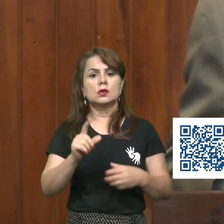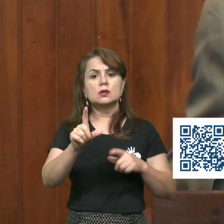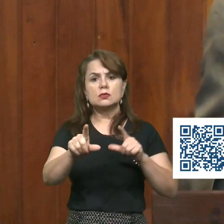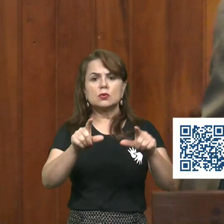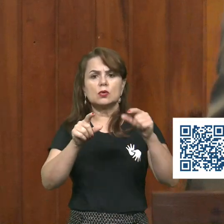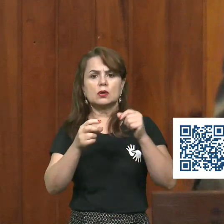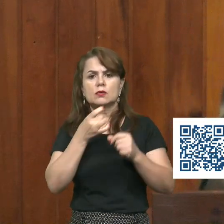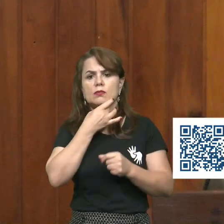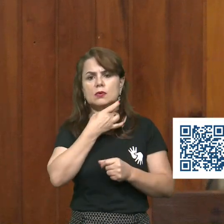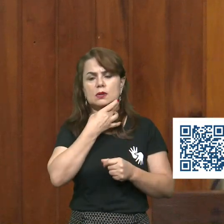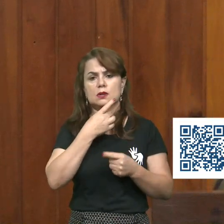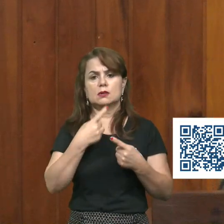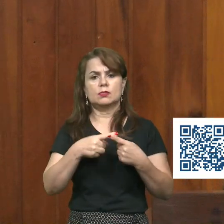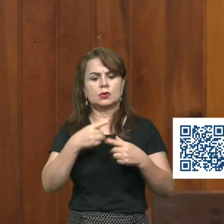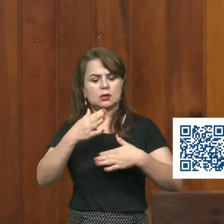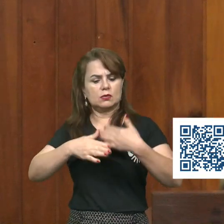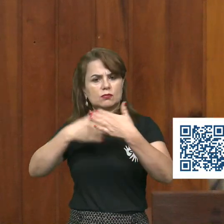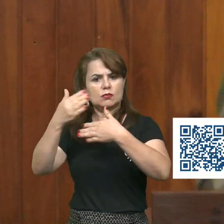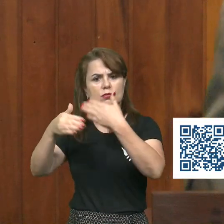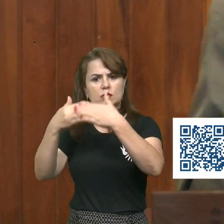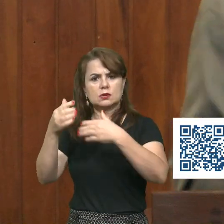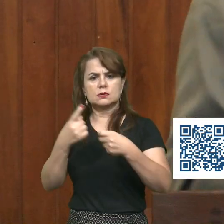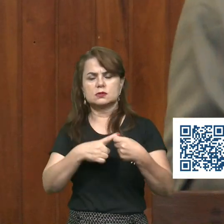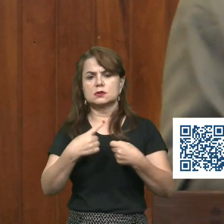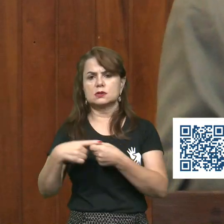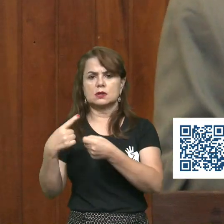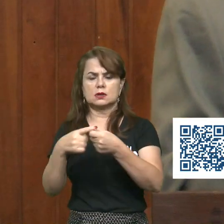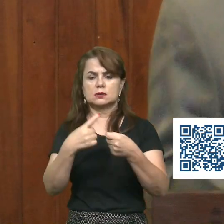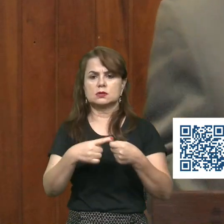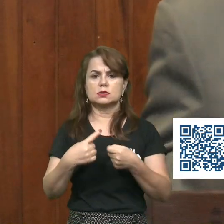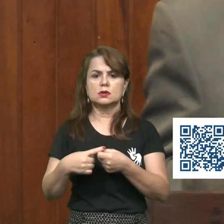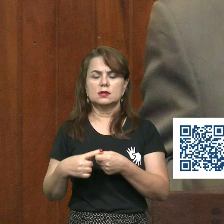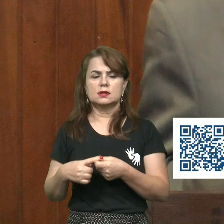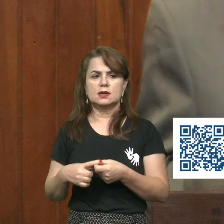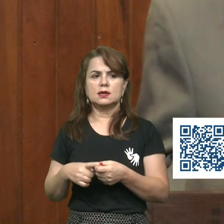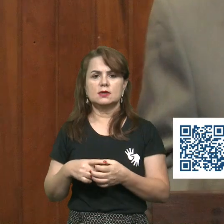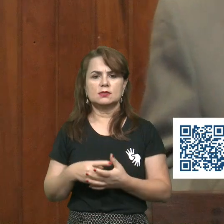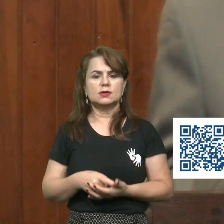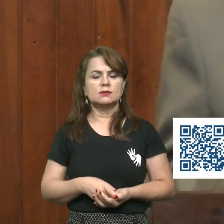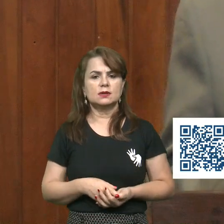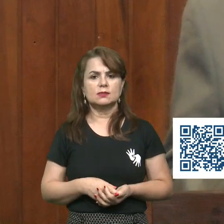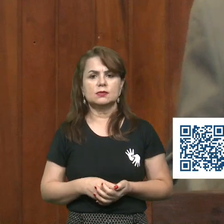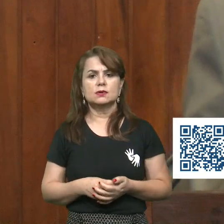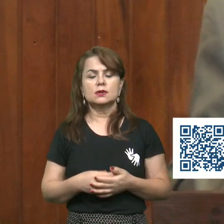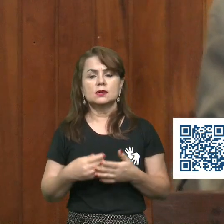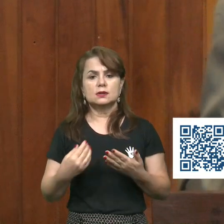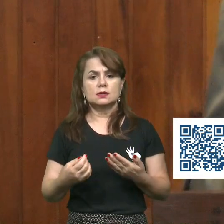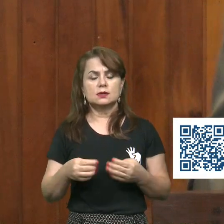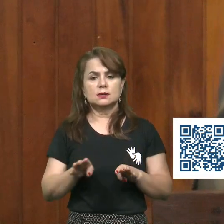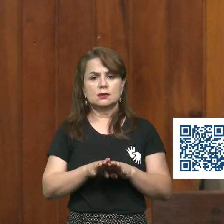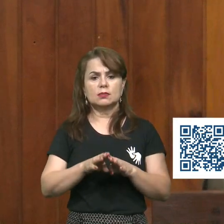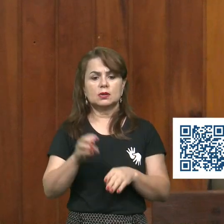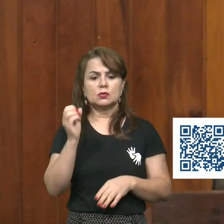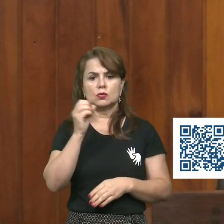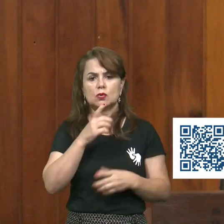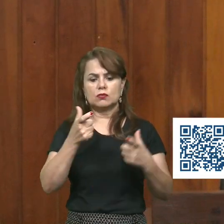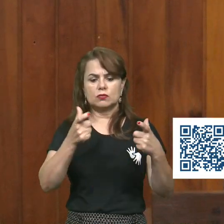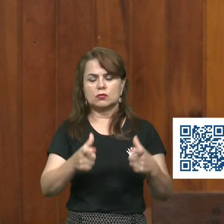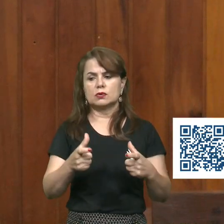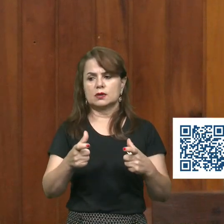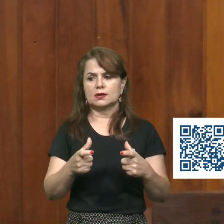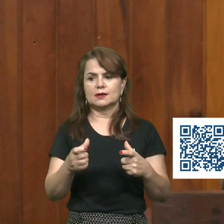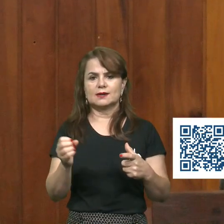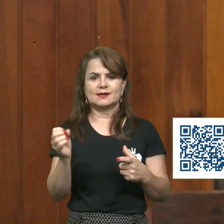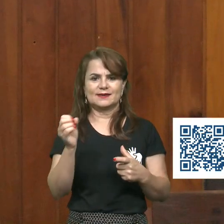desenvolvimento nos mais diversos segmentos econômicos e também por ter espaço para novos investimentos dentro do